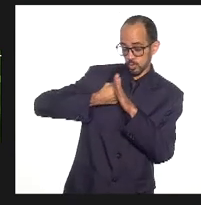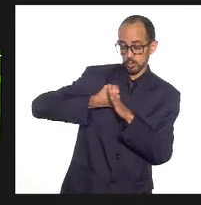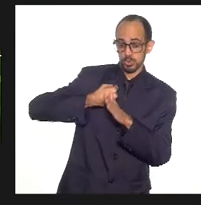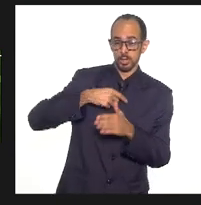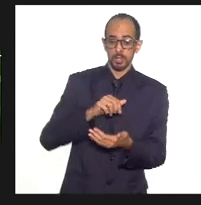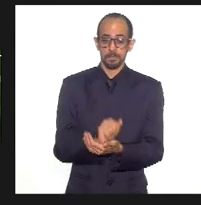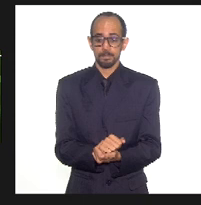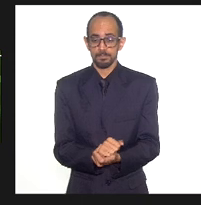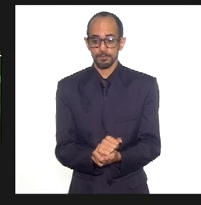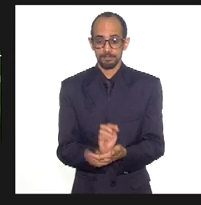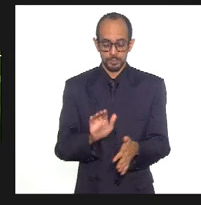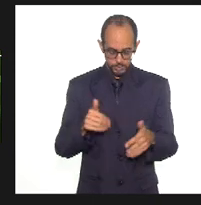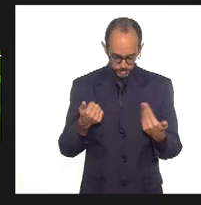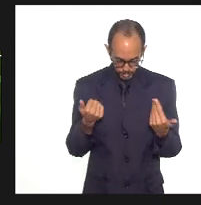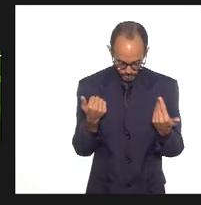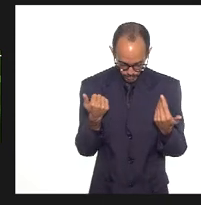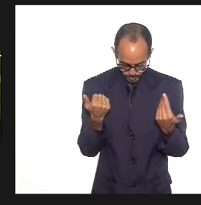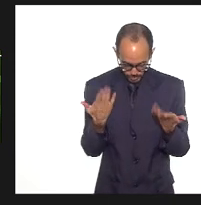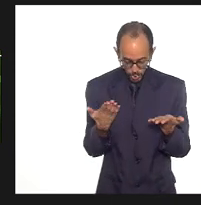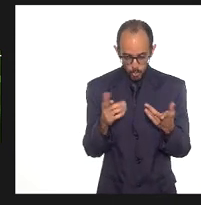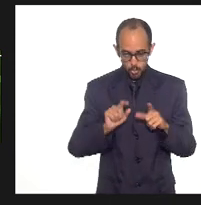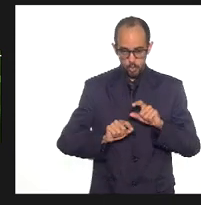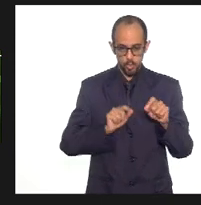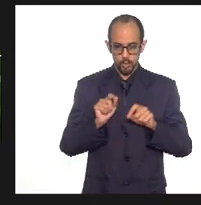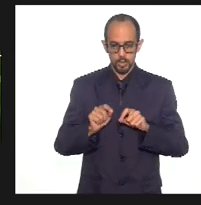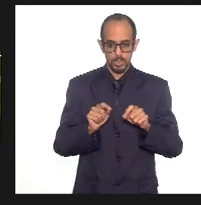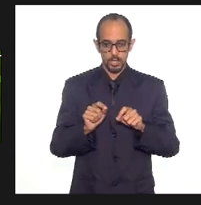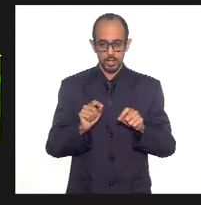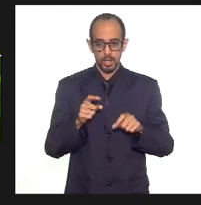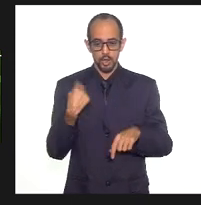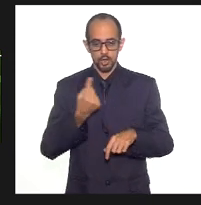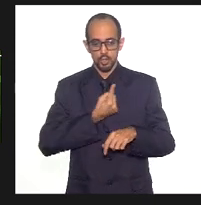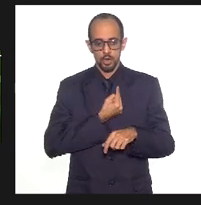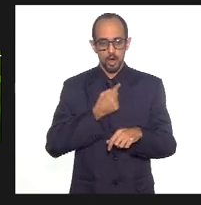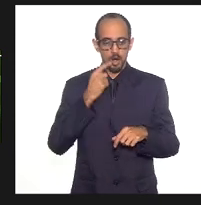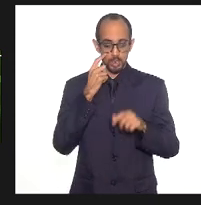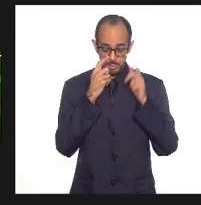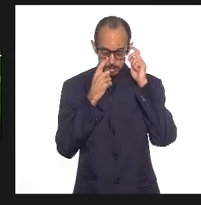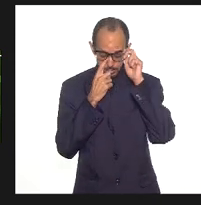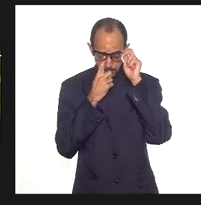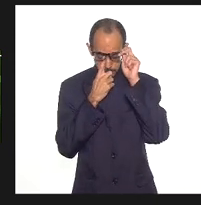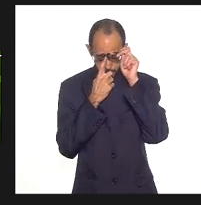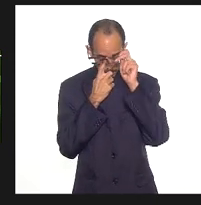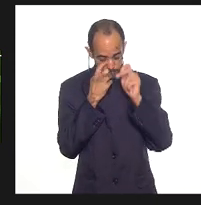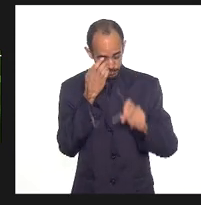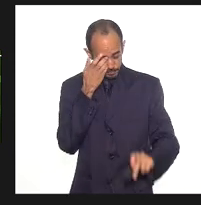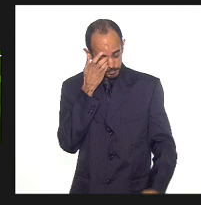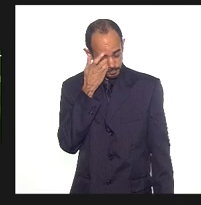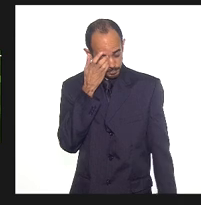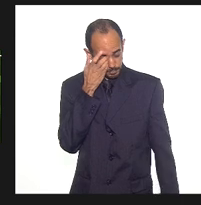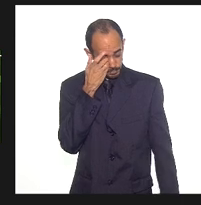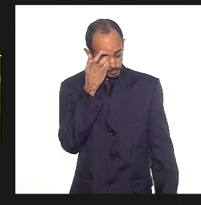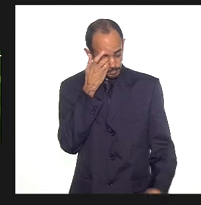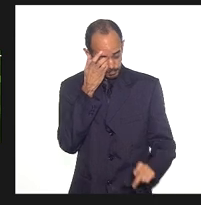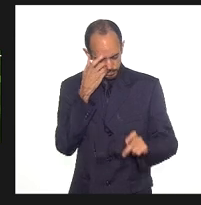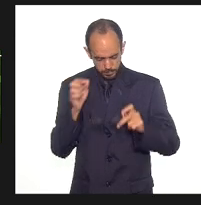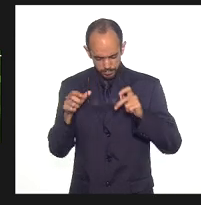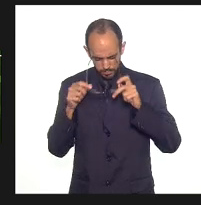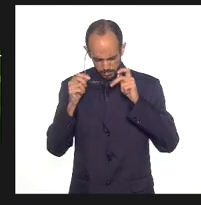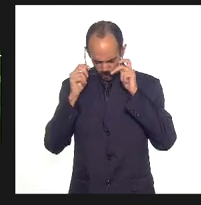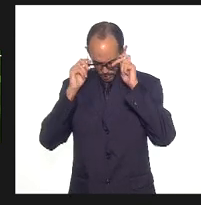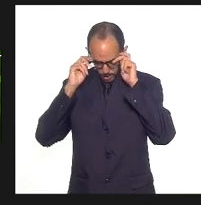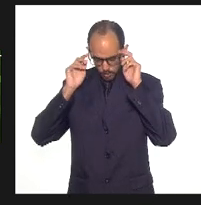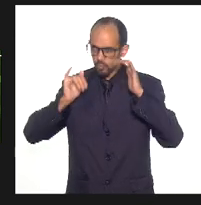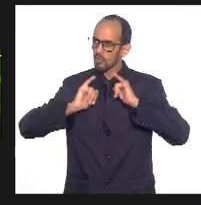procurará endereçar, indicando dados, como solicitado pelo senhor, correspondentes à